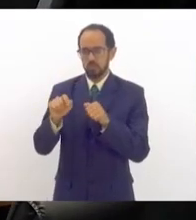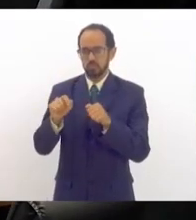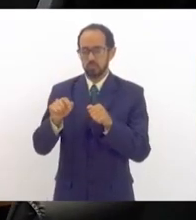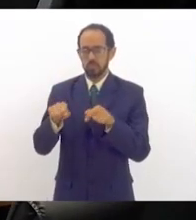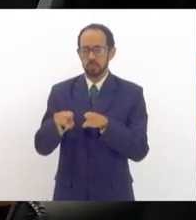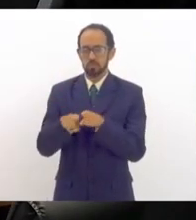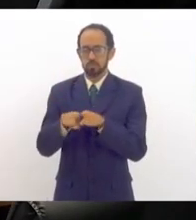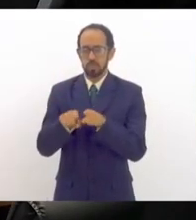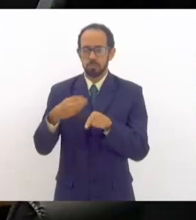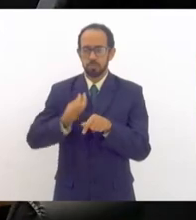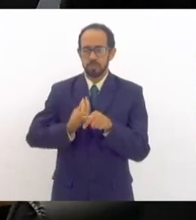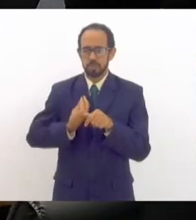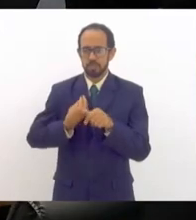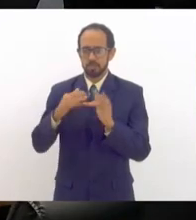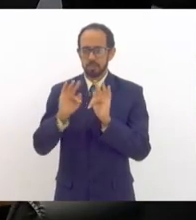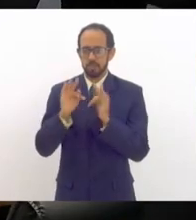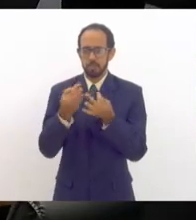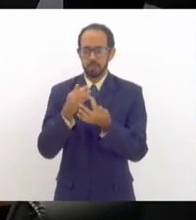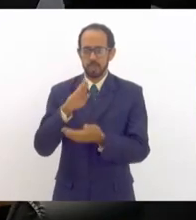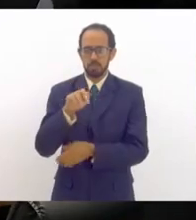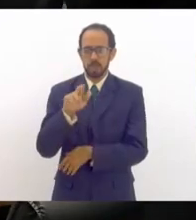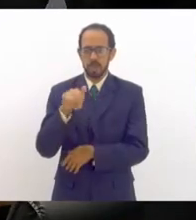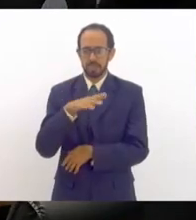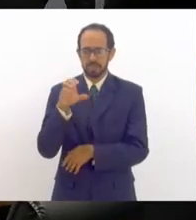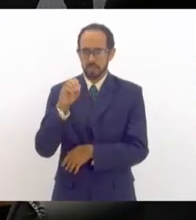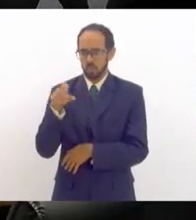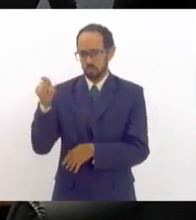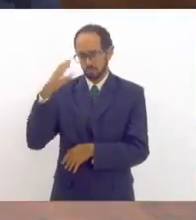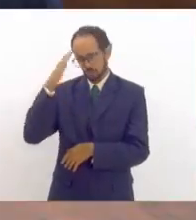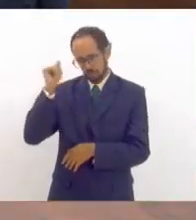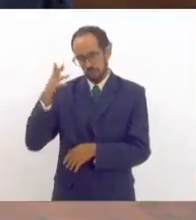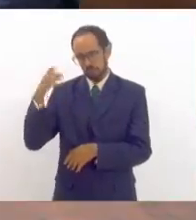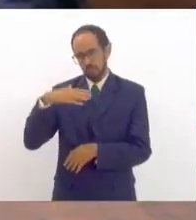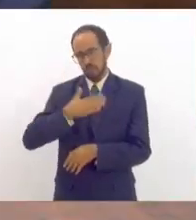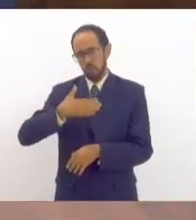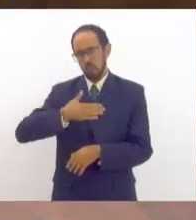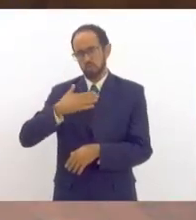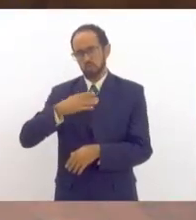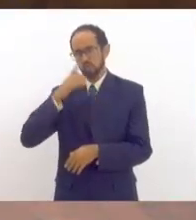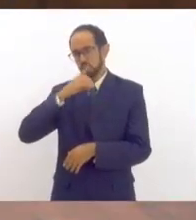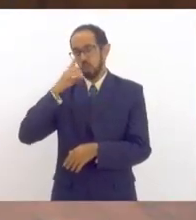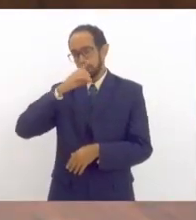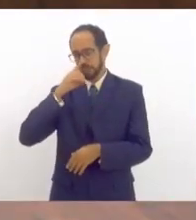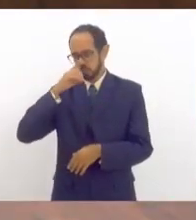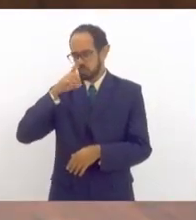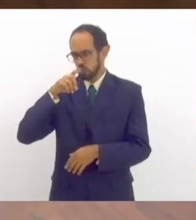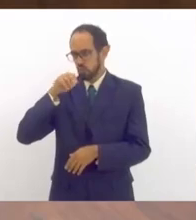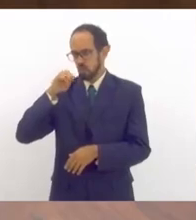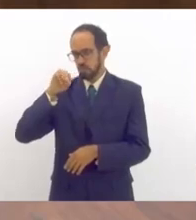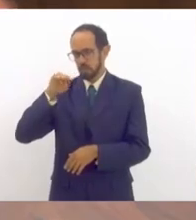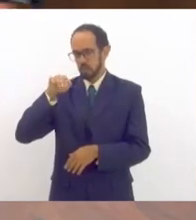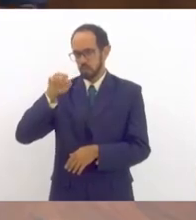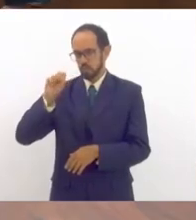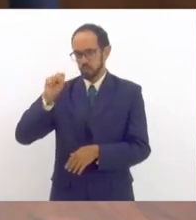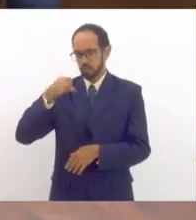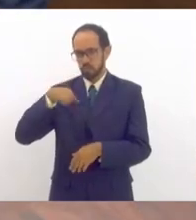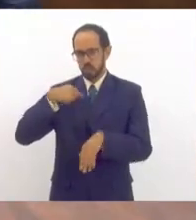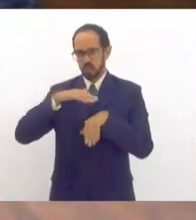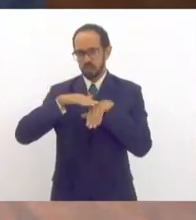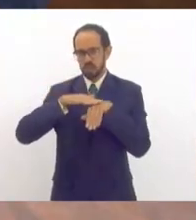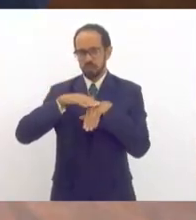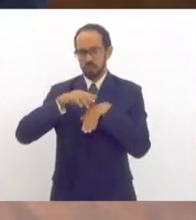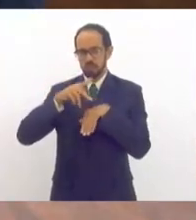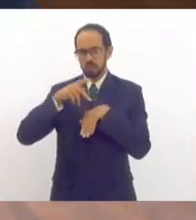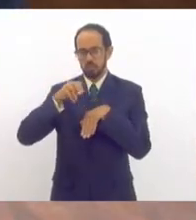família brasão que eu gosto muito do meu amigo sabe disso Domingos eu tava conversando aqui com Bel em